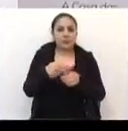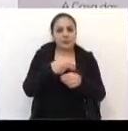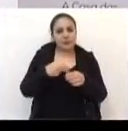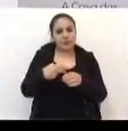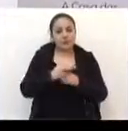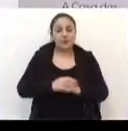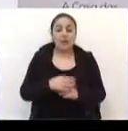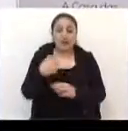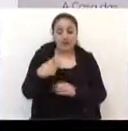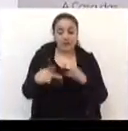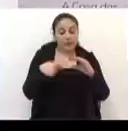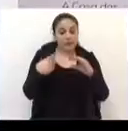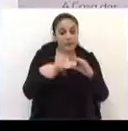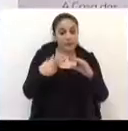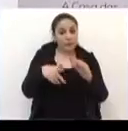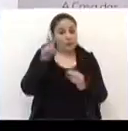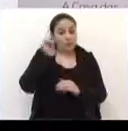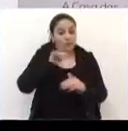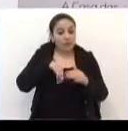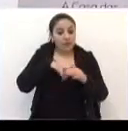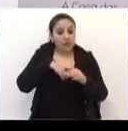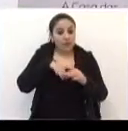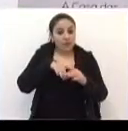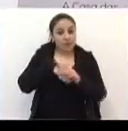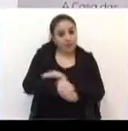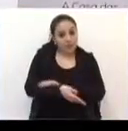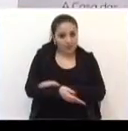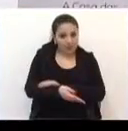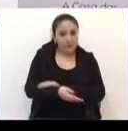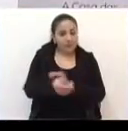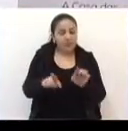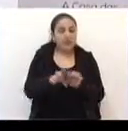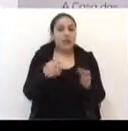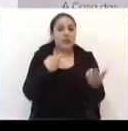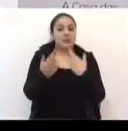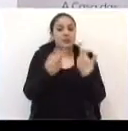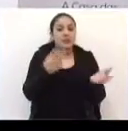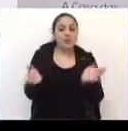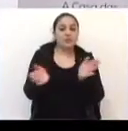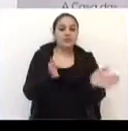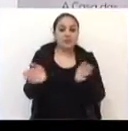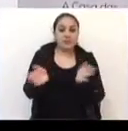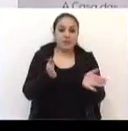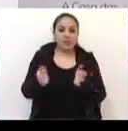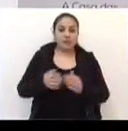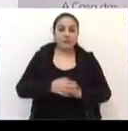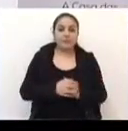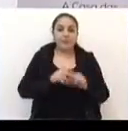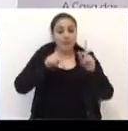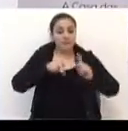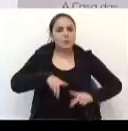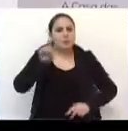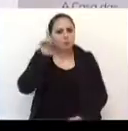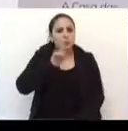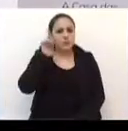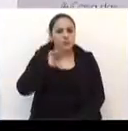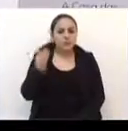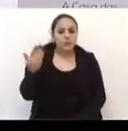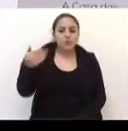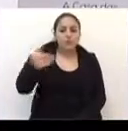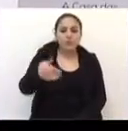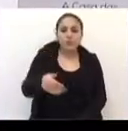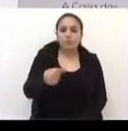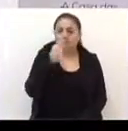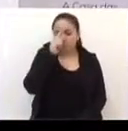Vereadores aqui vai se adaptar a essa questão da acessibilidade, das pessoas poderem se